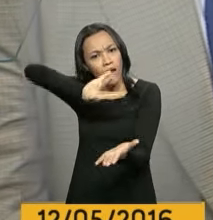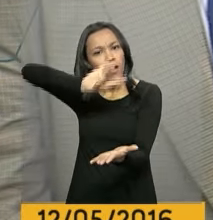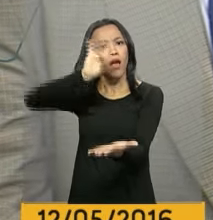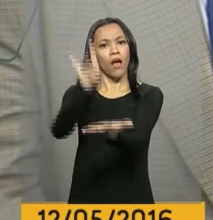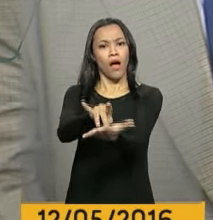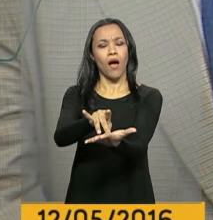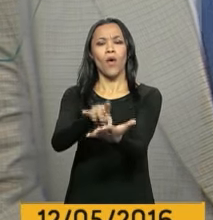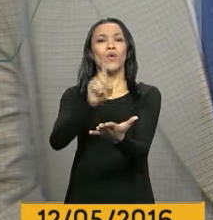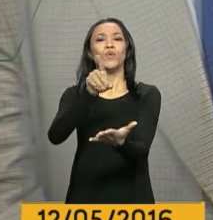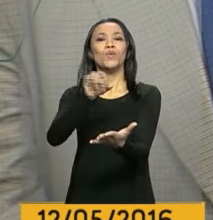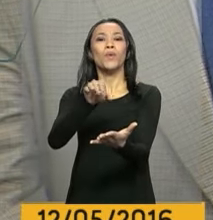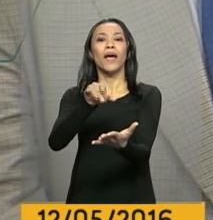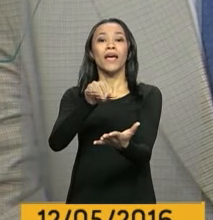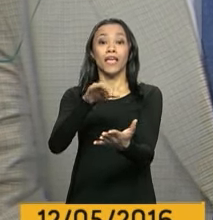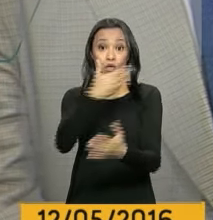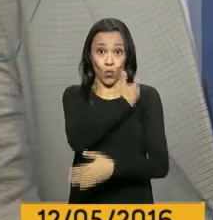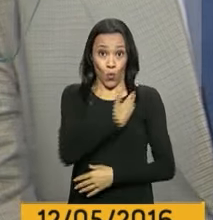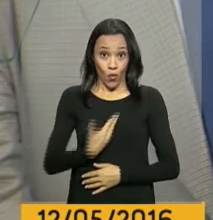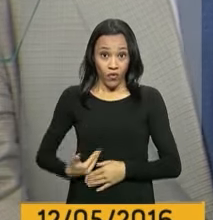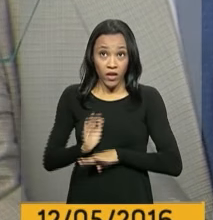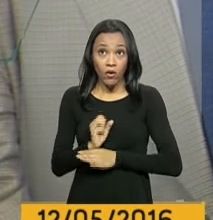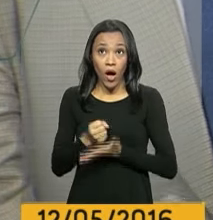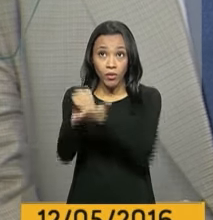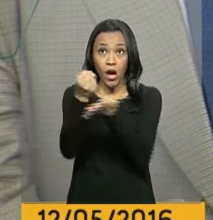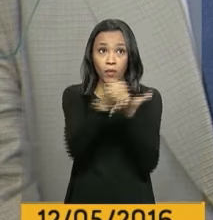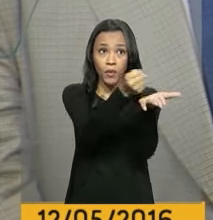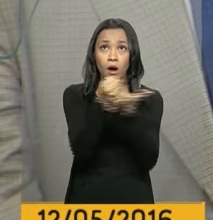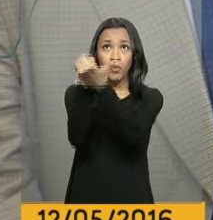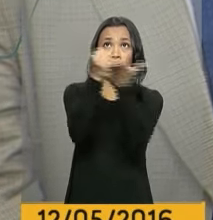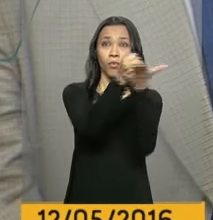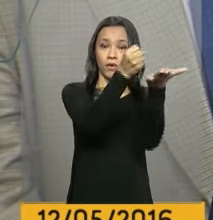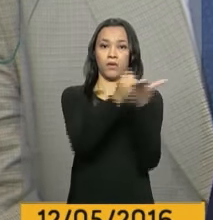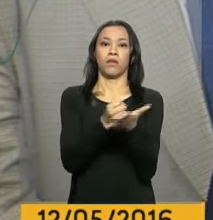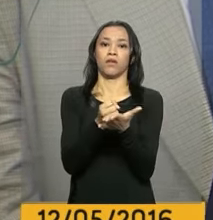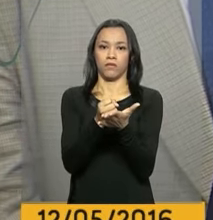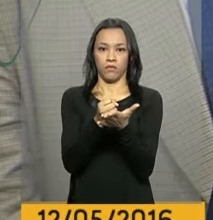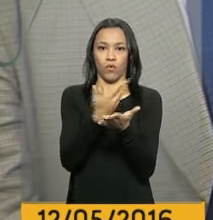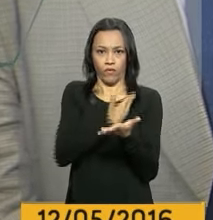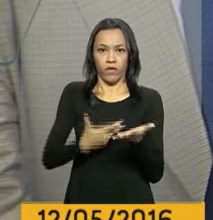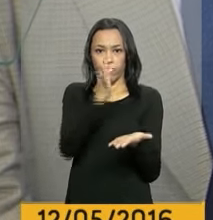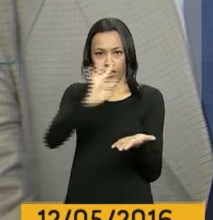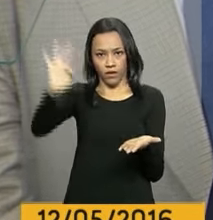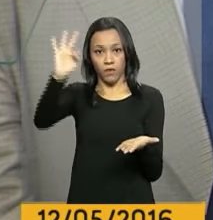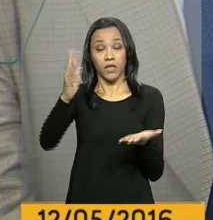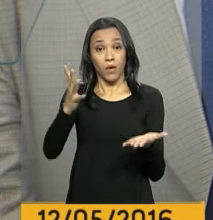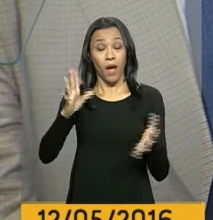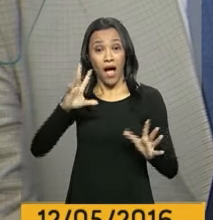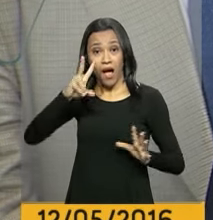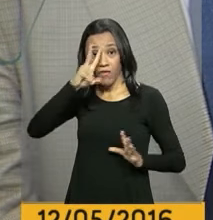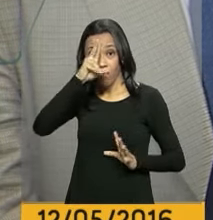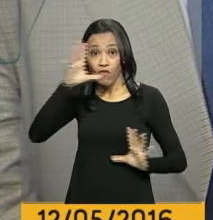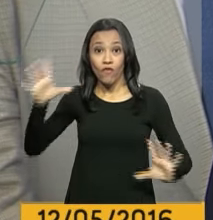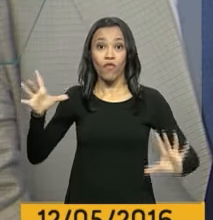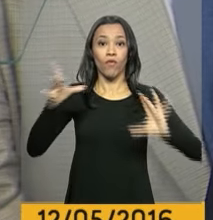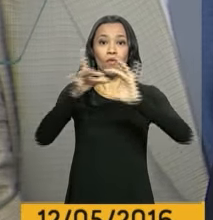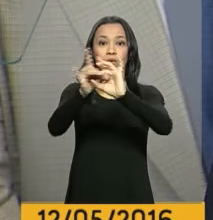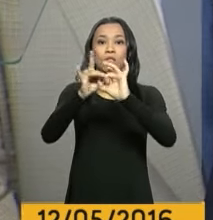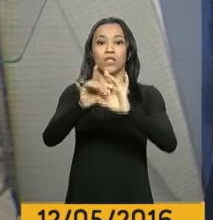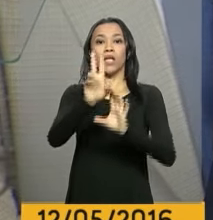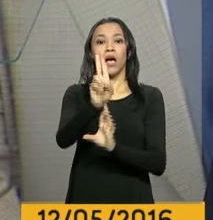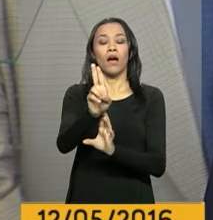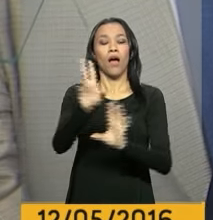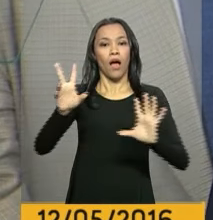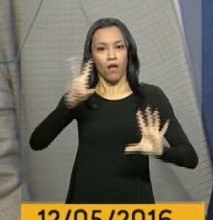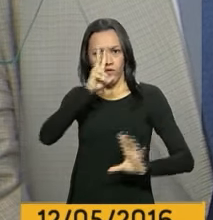uma federação artificial, como vemos atualmente. A força da União, nós temos que colocar isso na